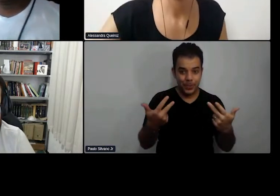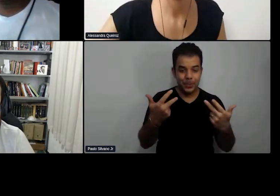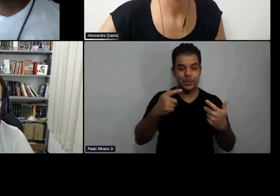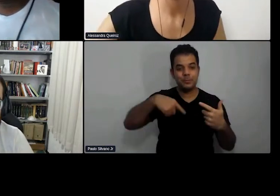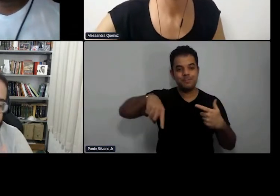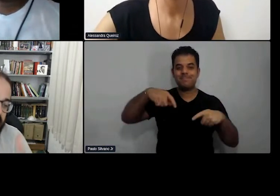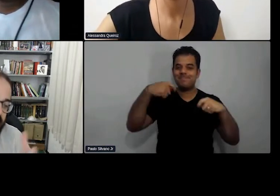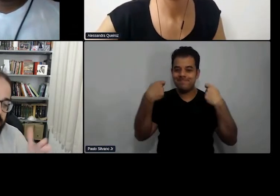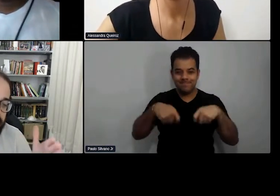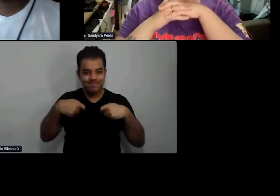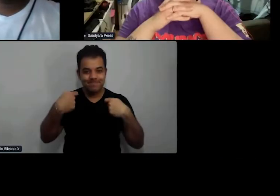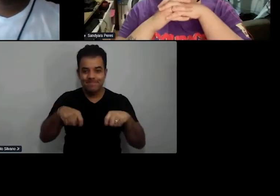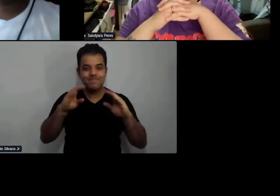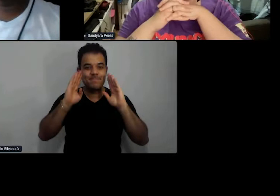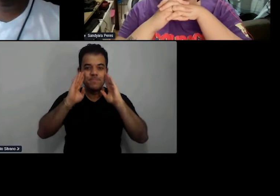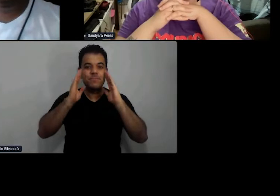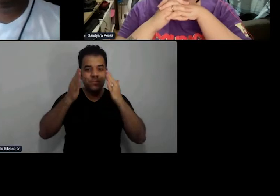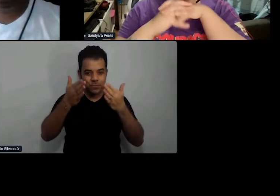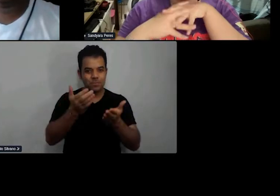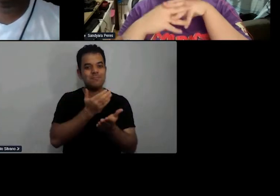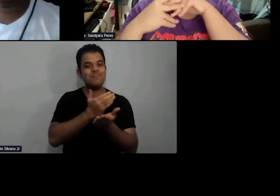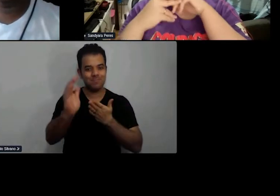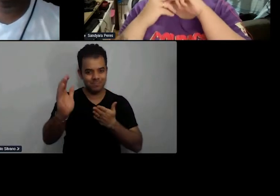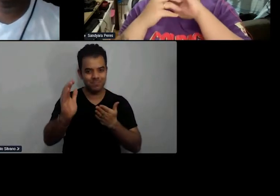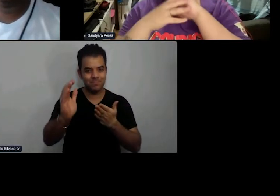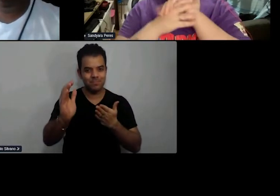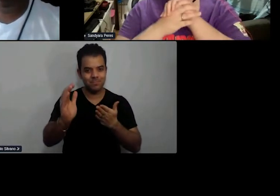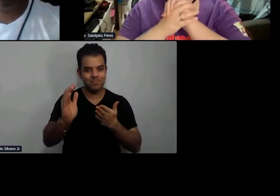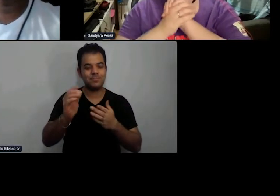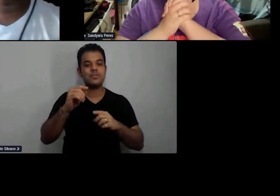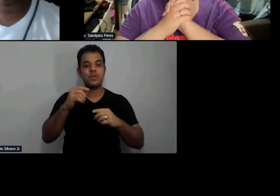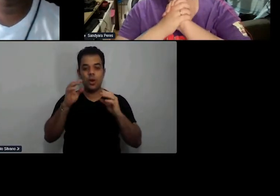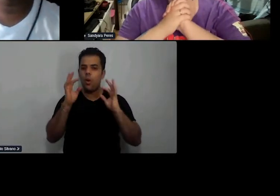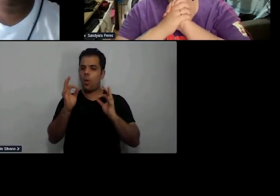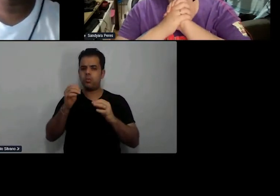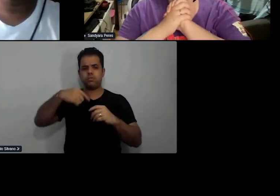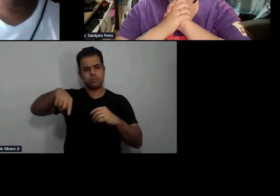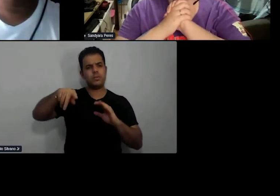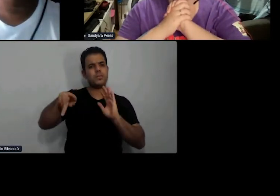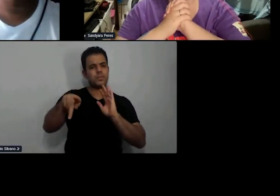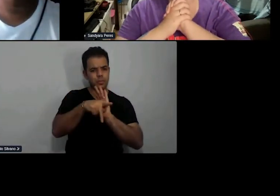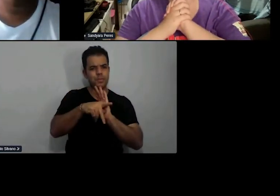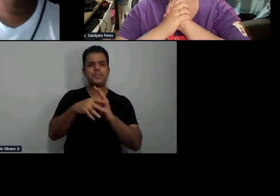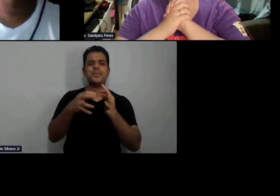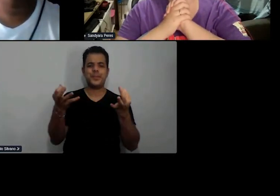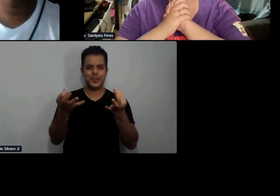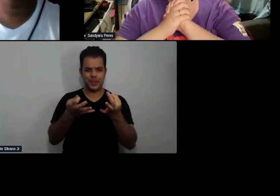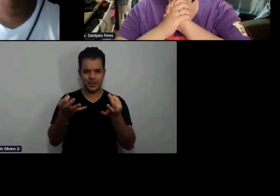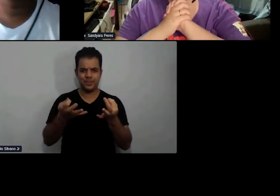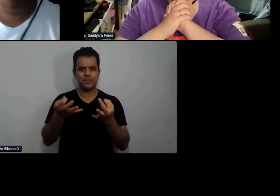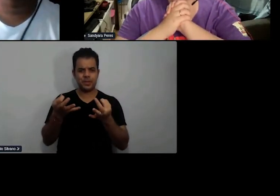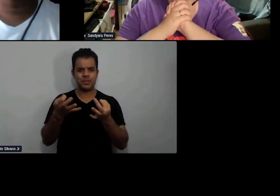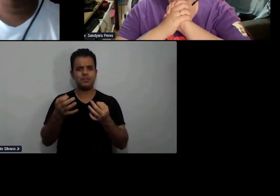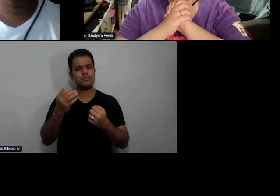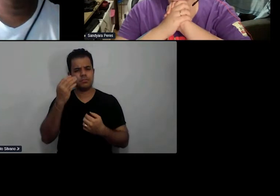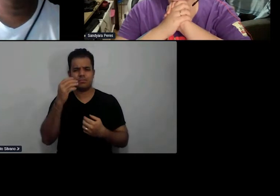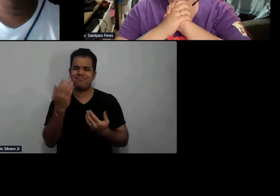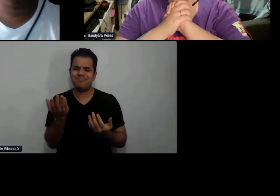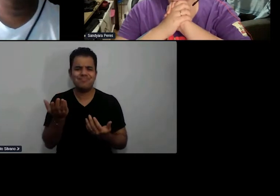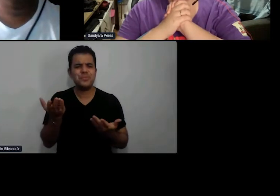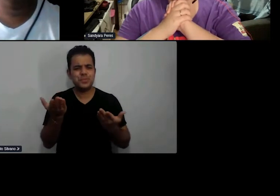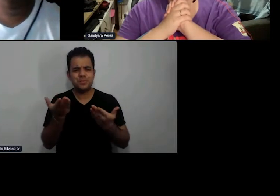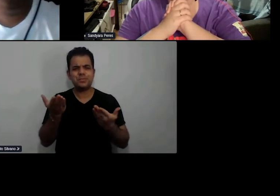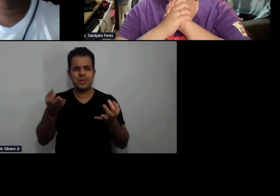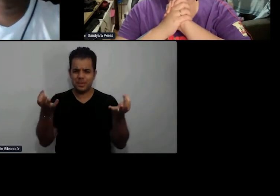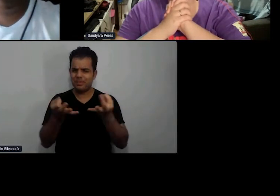nós temos que priorizar desde o início, né? Isso, óbvio, que é no mundo perfeito. Infelizmente, a gente não vive no mundo perfeito.